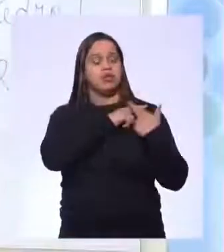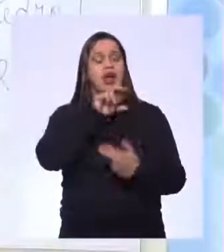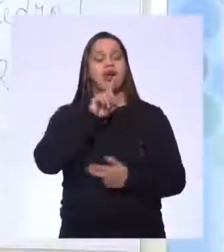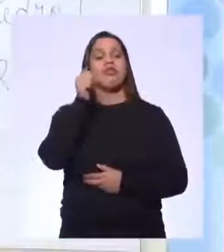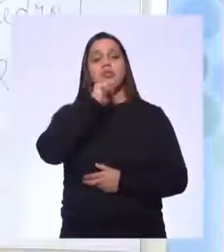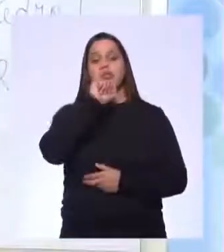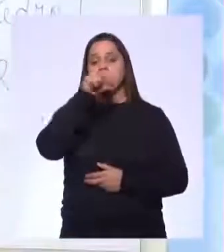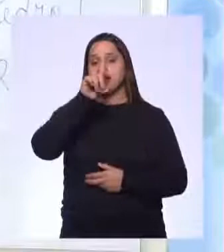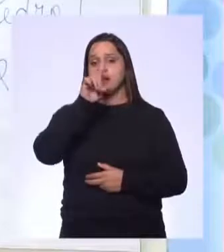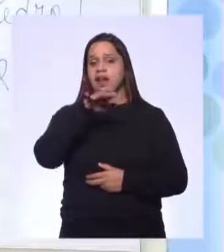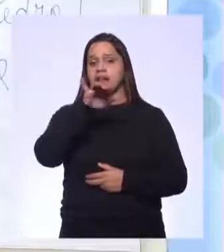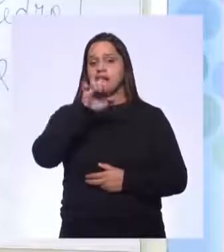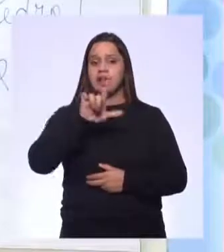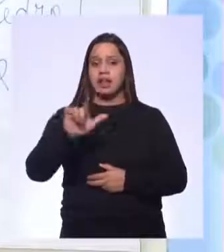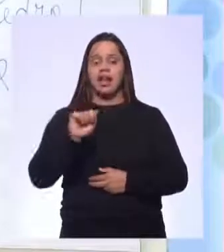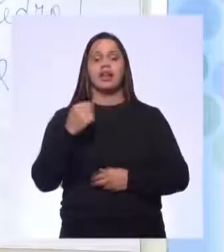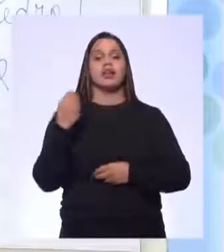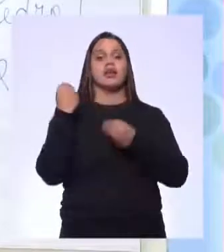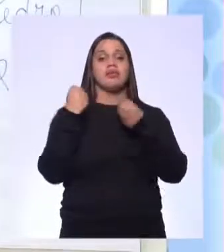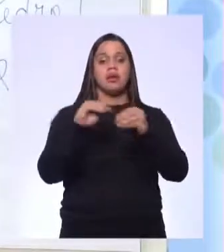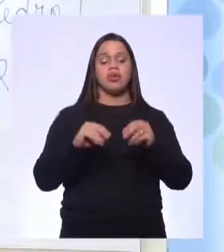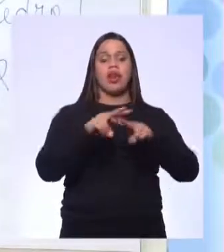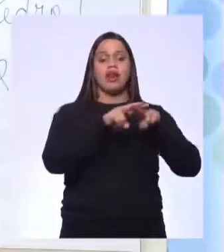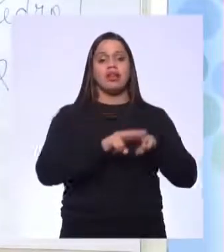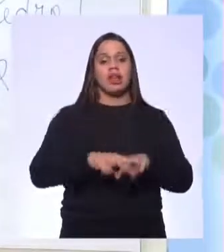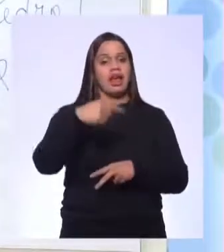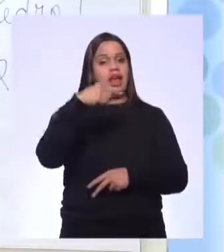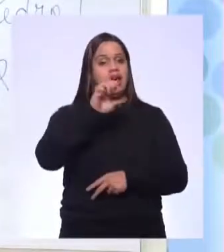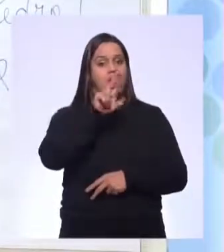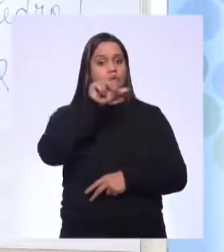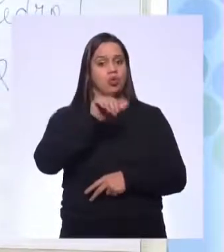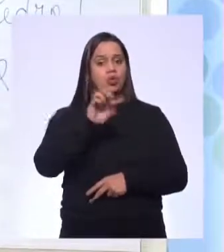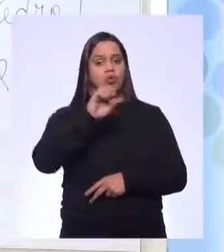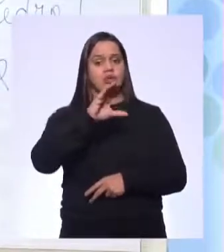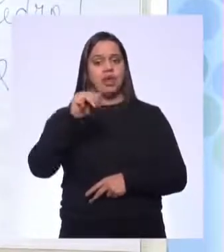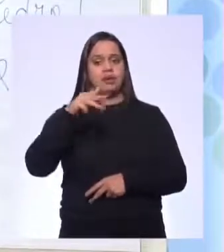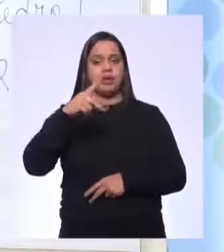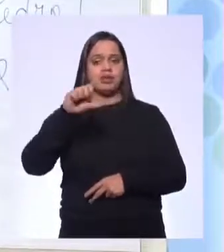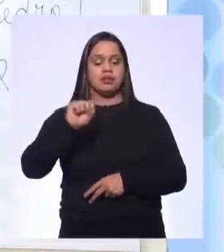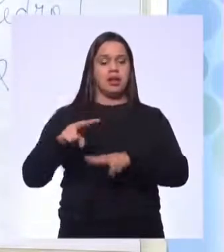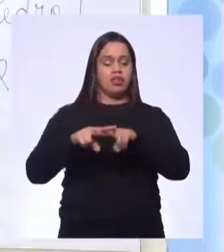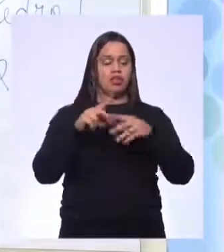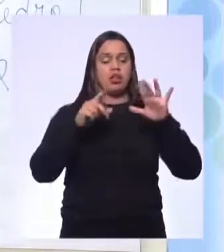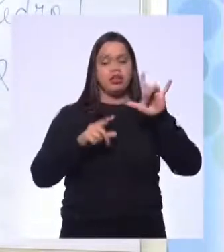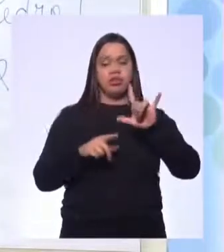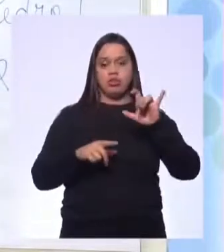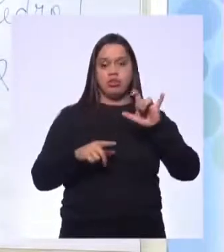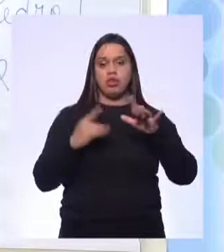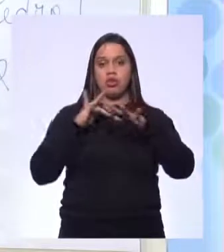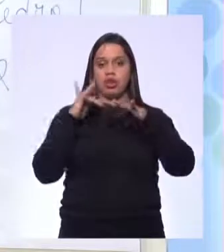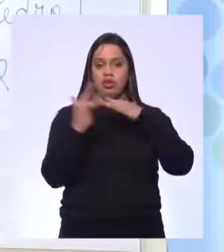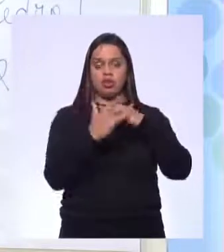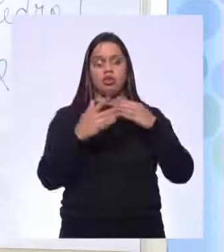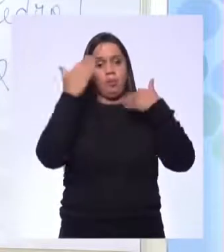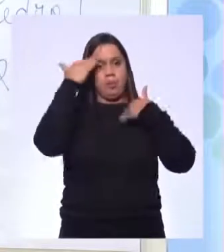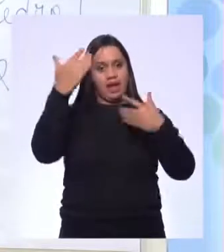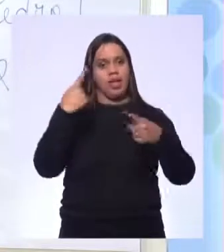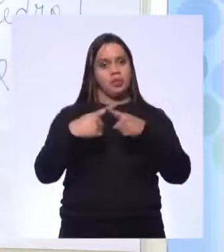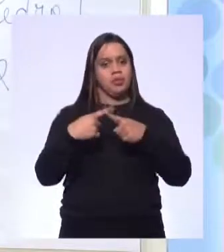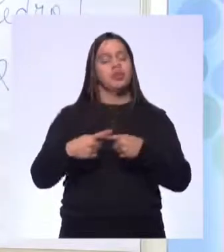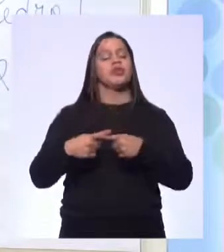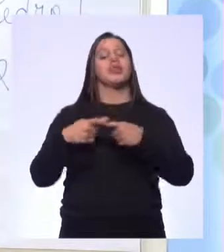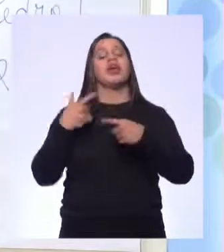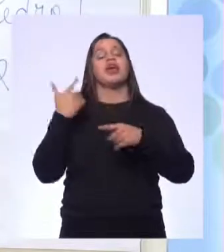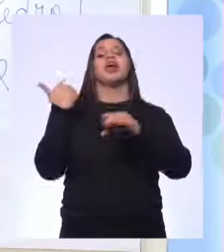ter enviado para nós lá na hashtag EuNasciMSP, enviado o trabalho do seu filho. Muito obrigada, famílias que